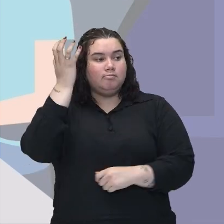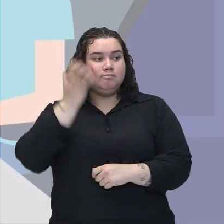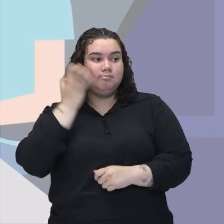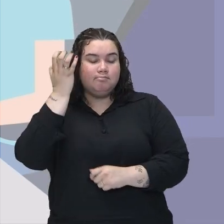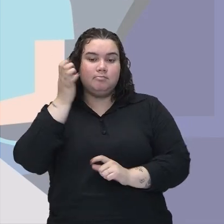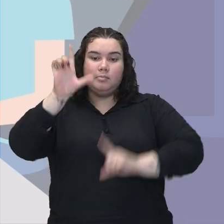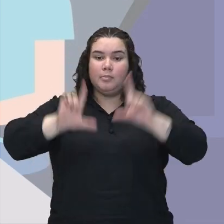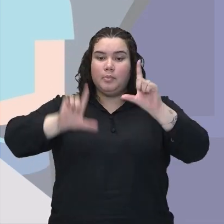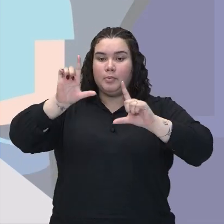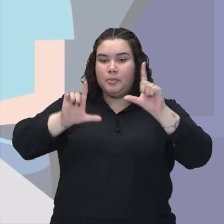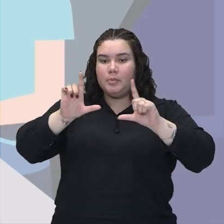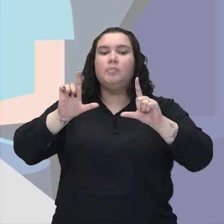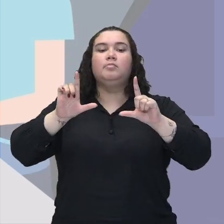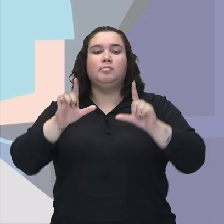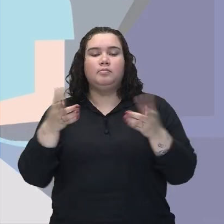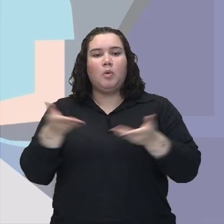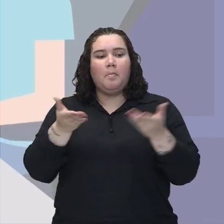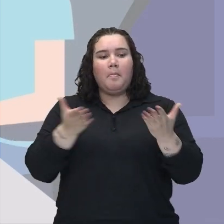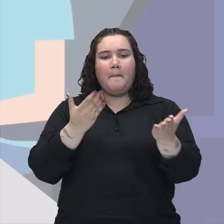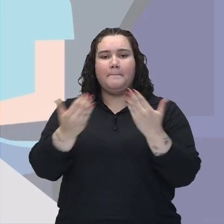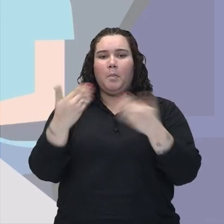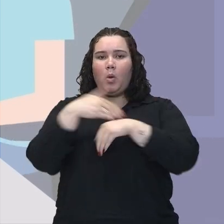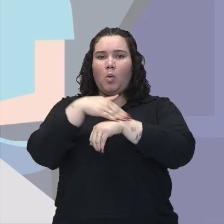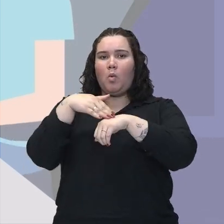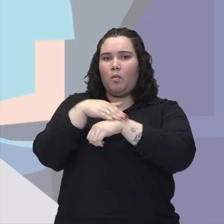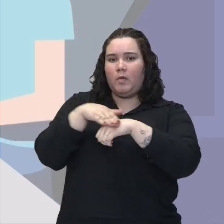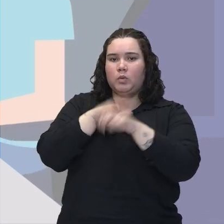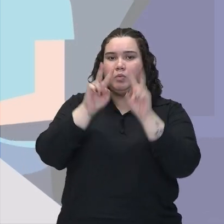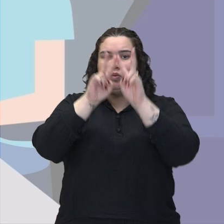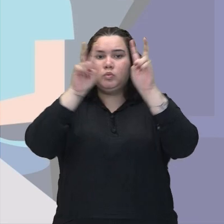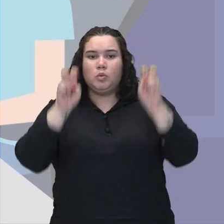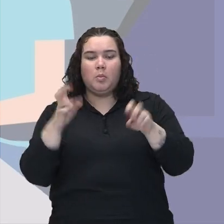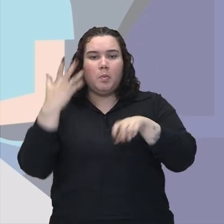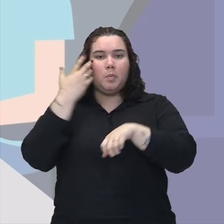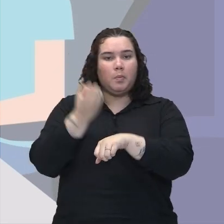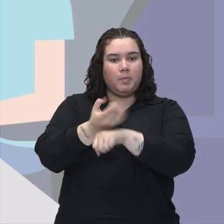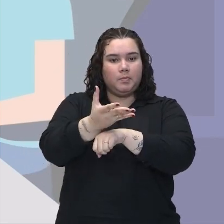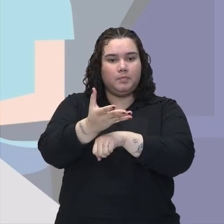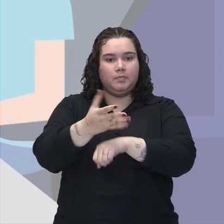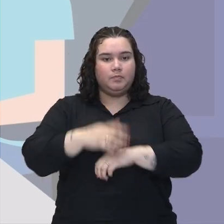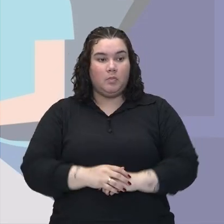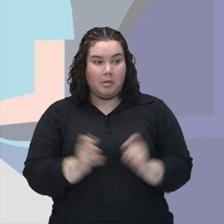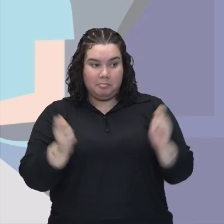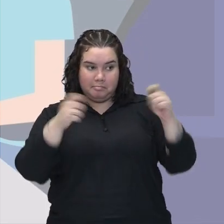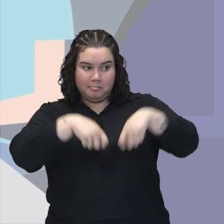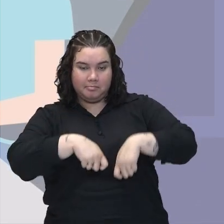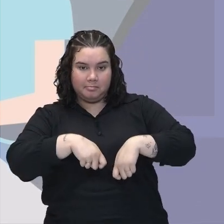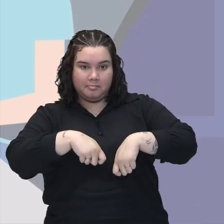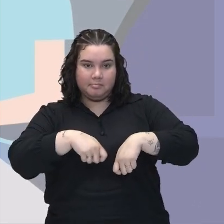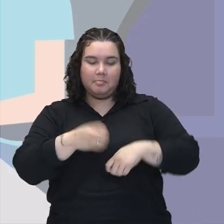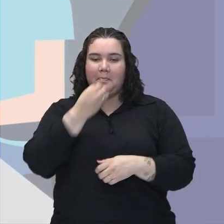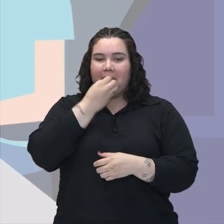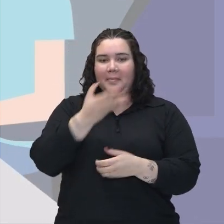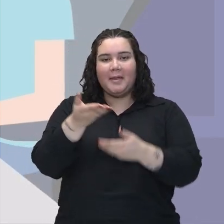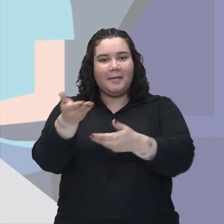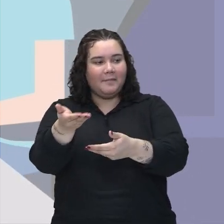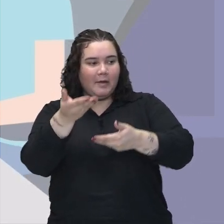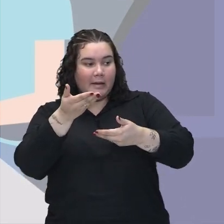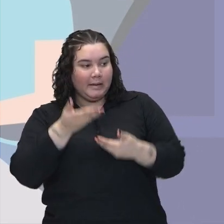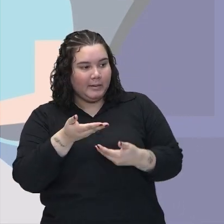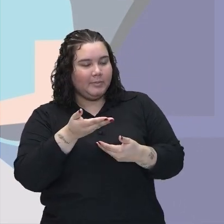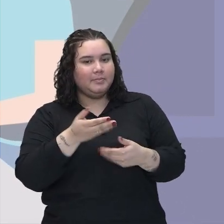Vou fazer perguntas em bate-bola sobre o assunto podcast. Preparado, Lucas? Seja muito